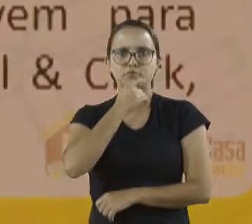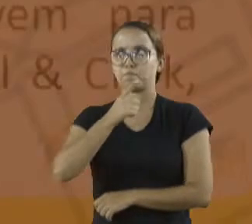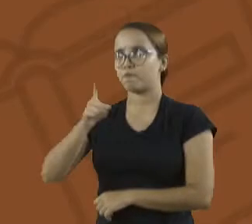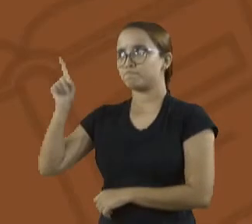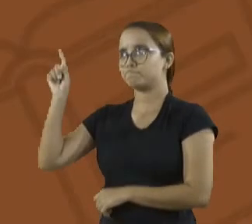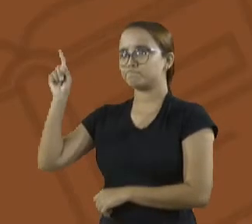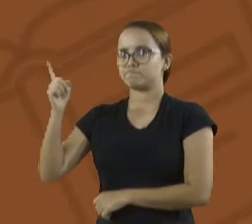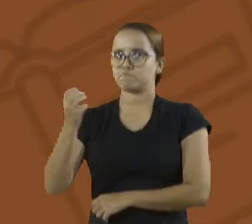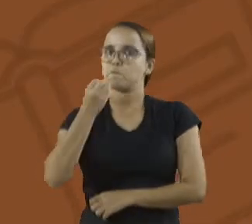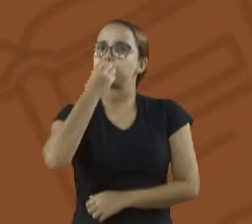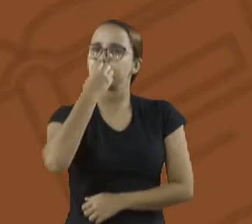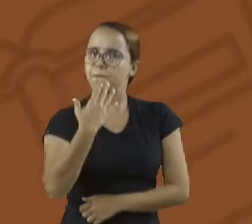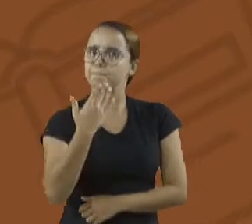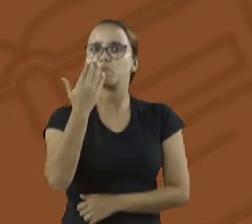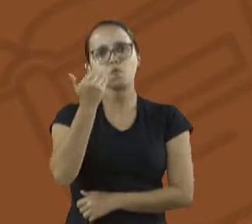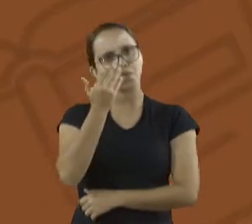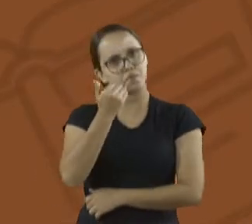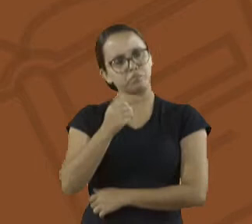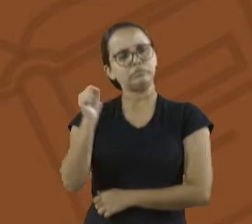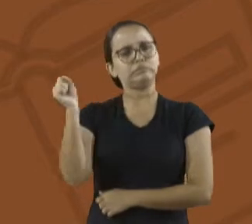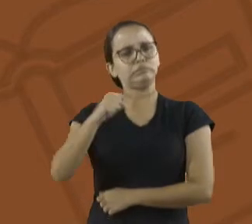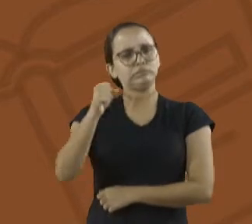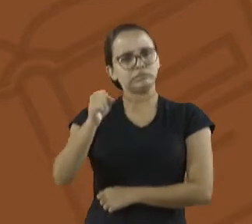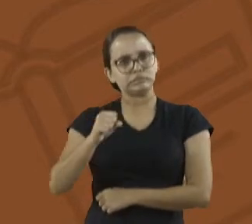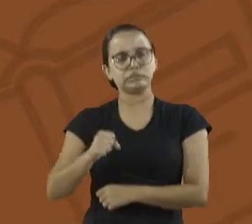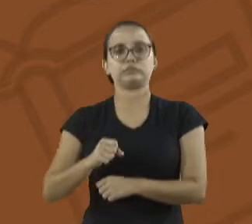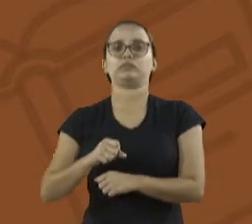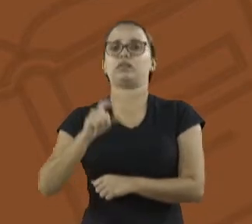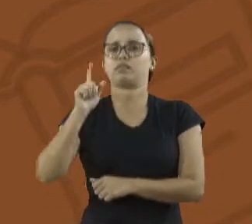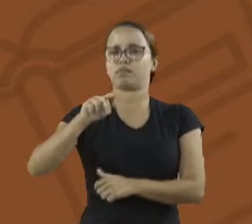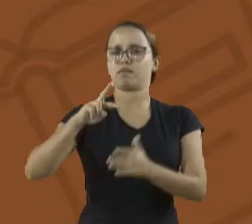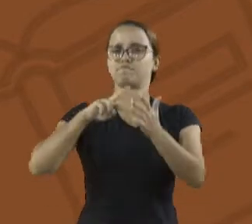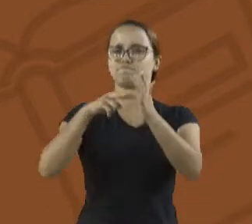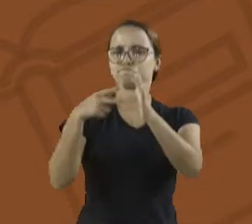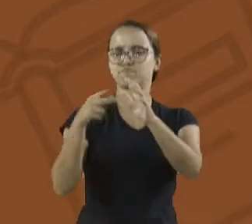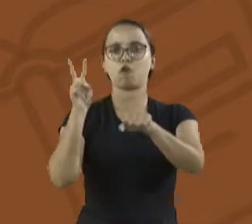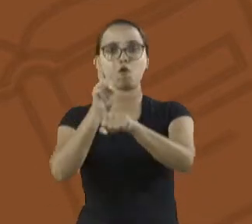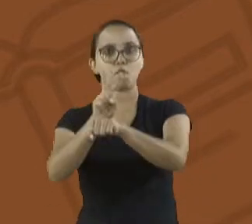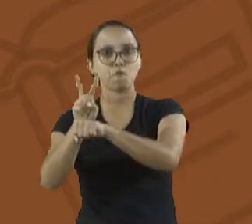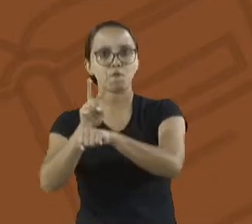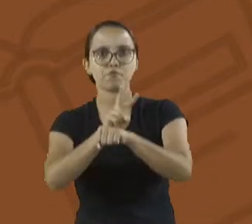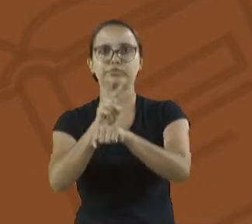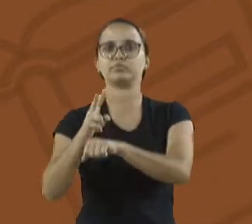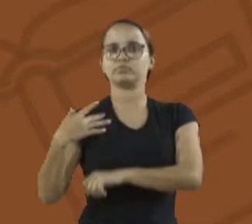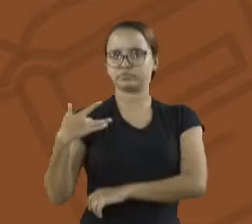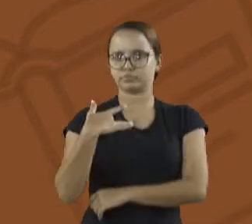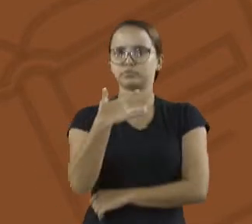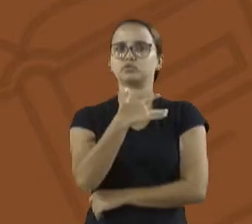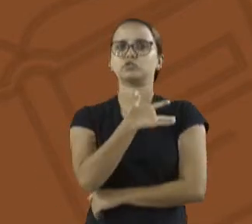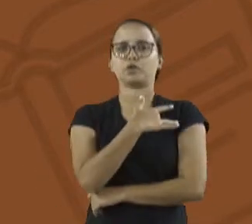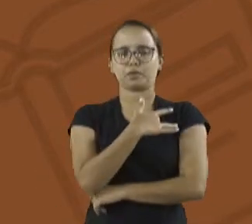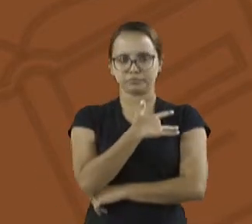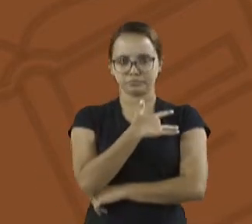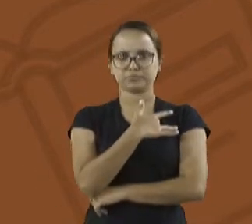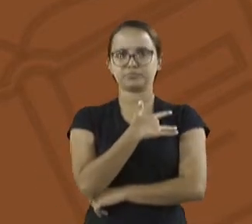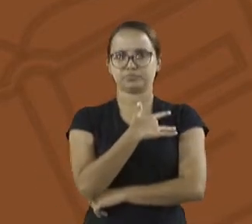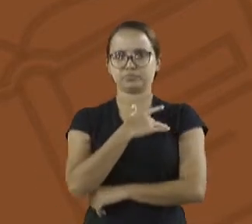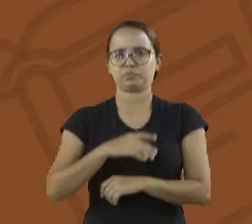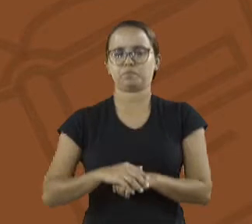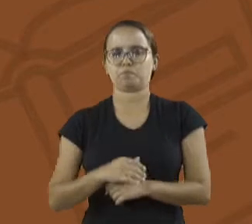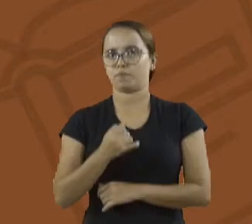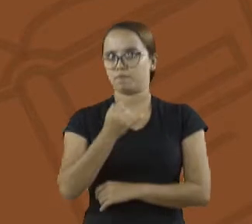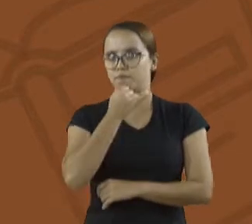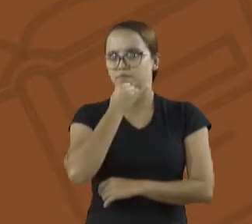e os próprios cuidados com a saúde. Ou seja, cada vez que a gente, de alguma forma, faz aquela comida com